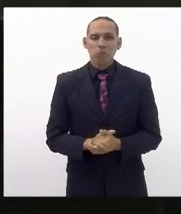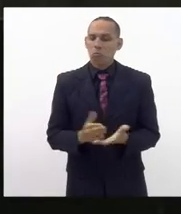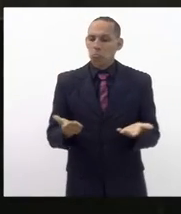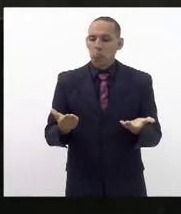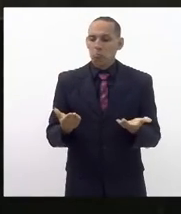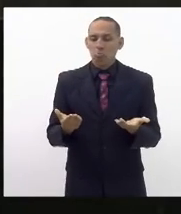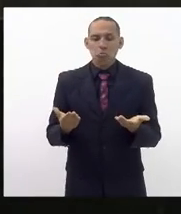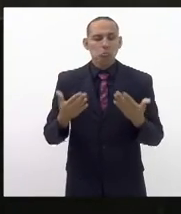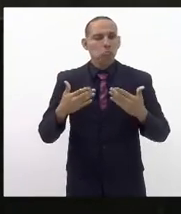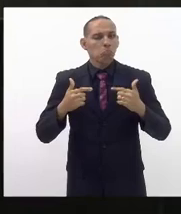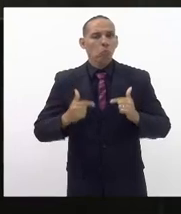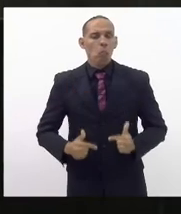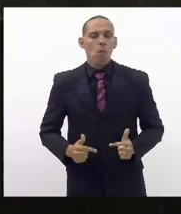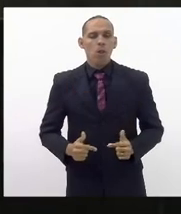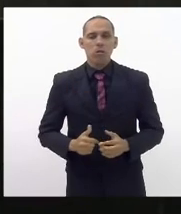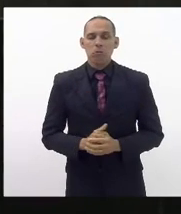contra.